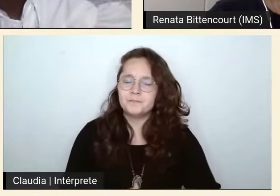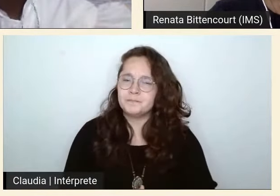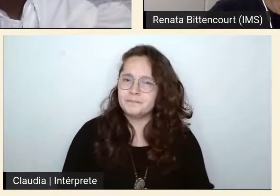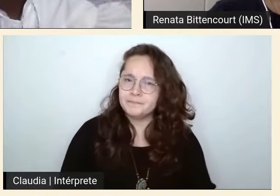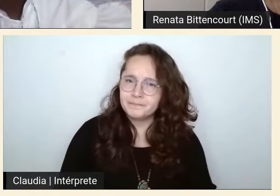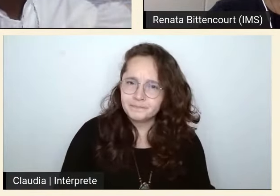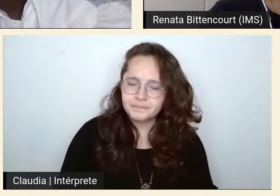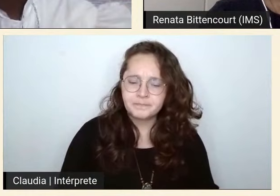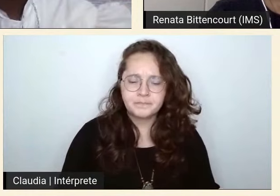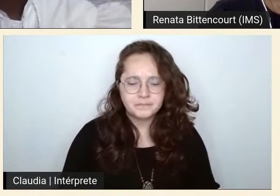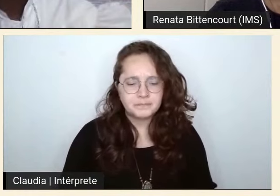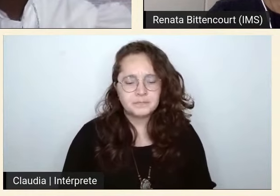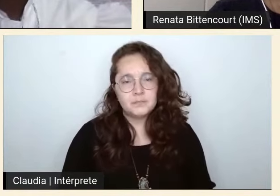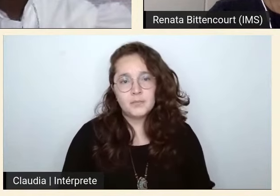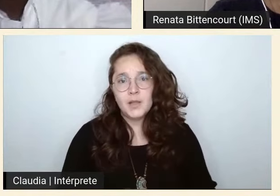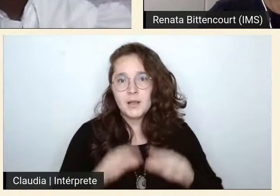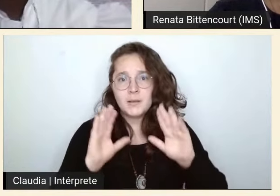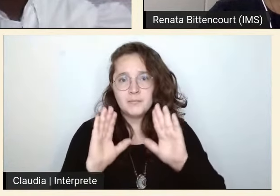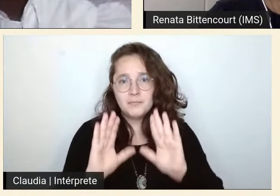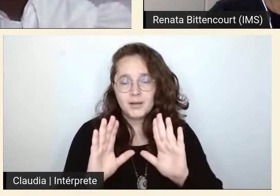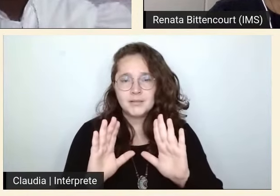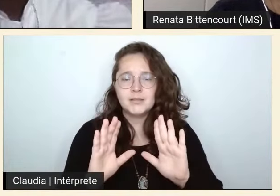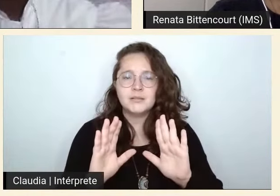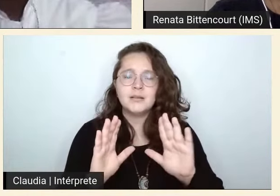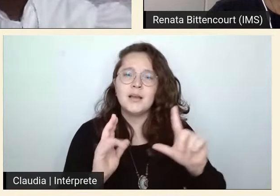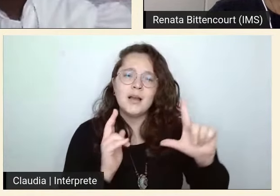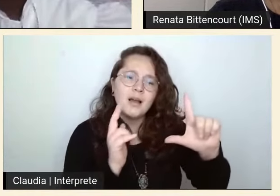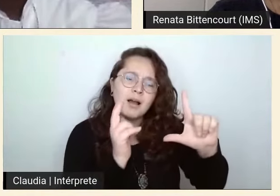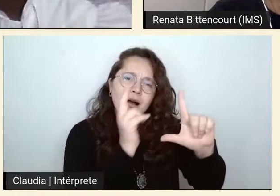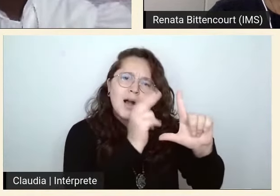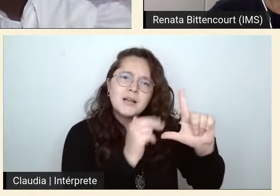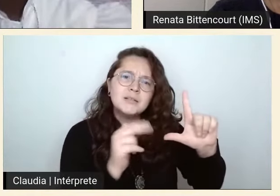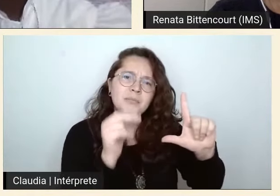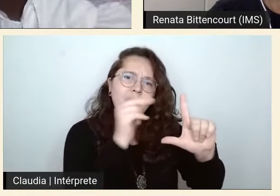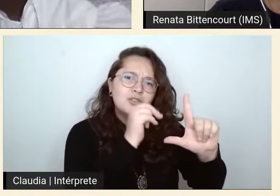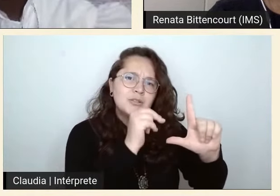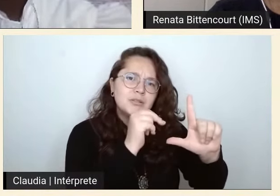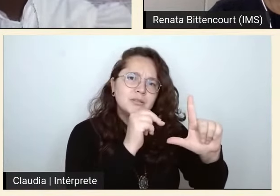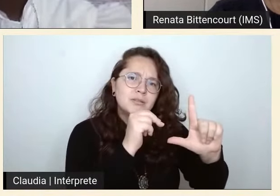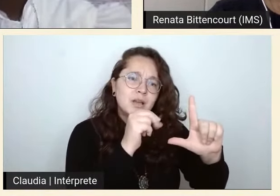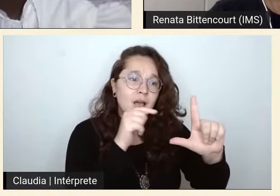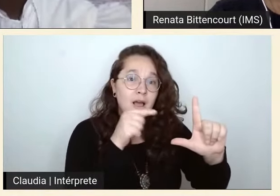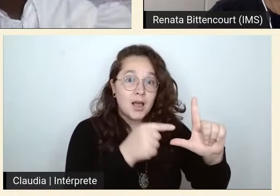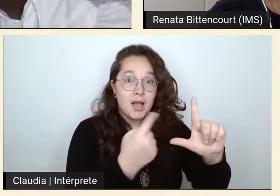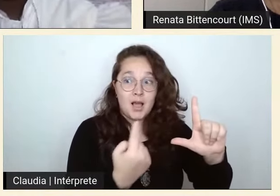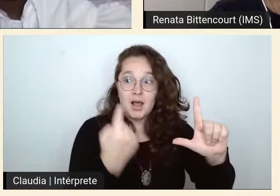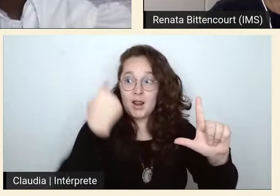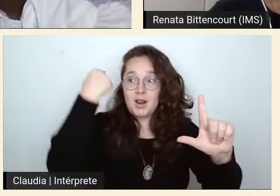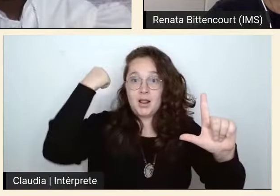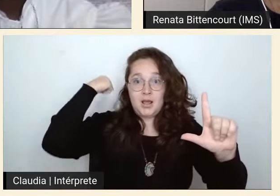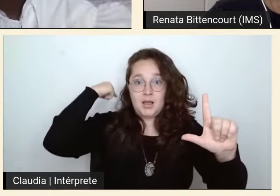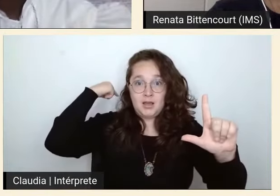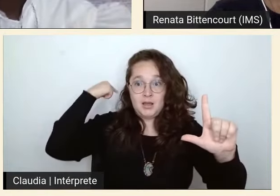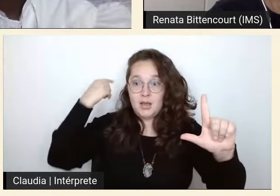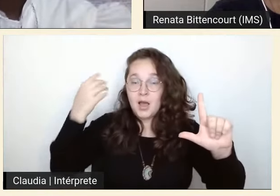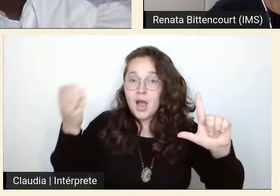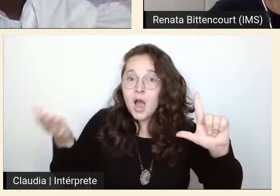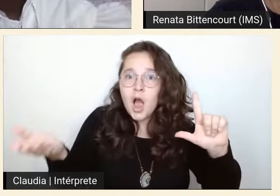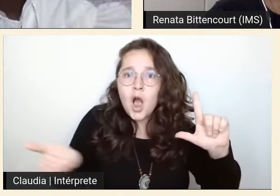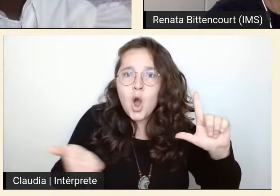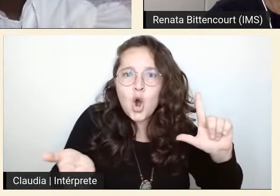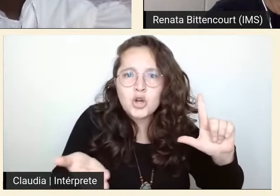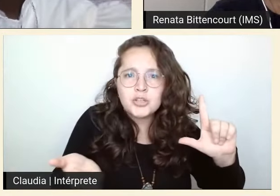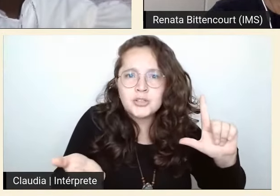que as imagens elas só se atualizaram, né, de lá para cá. E elas vêm se atualizando a